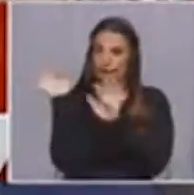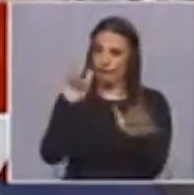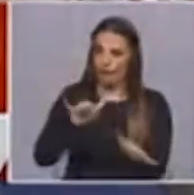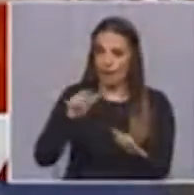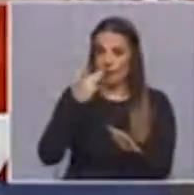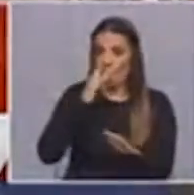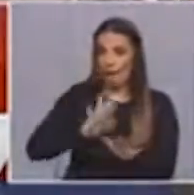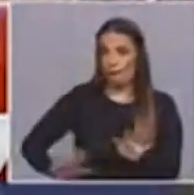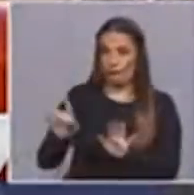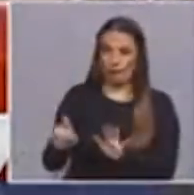cheguem do peixe africano